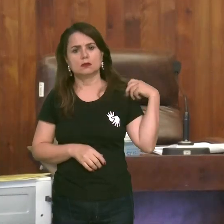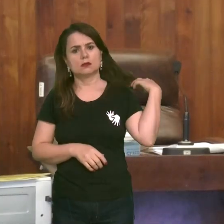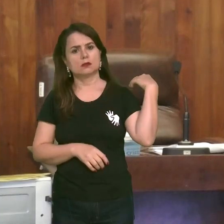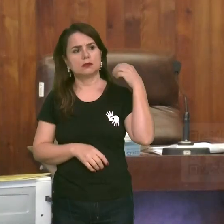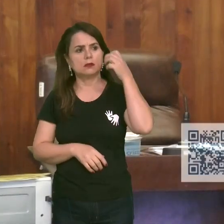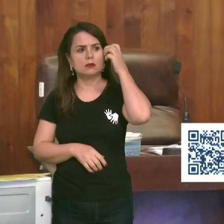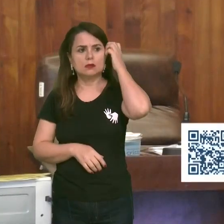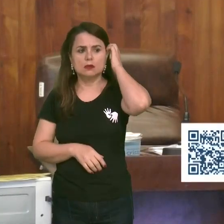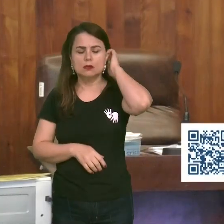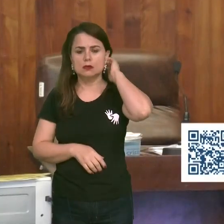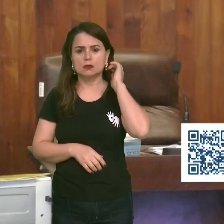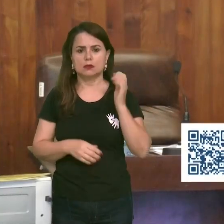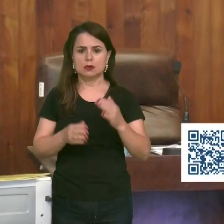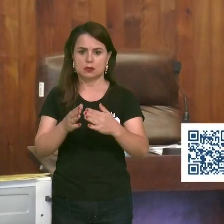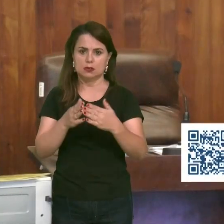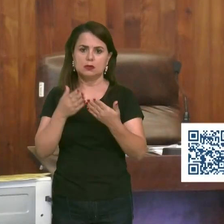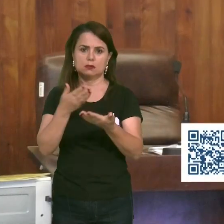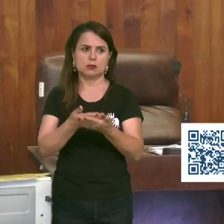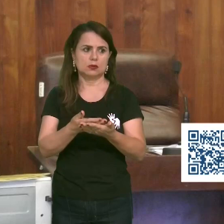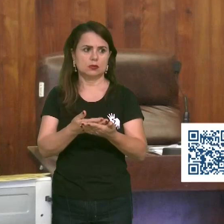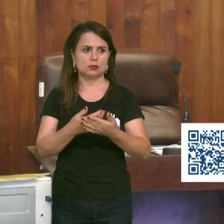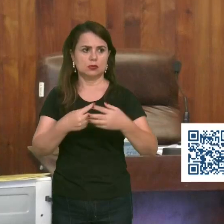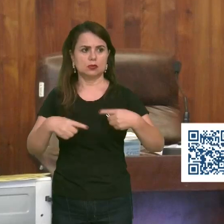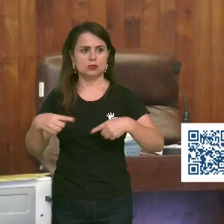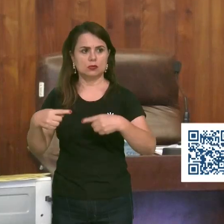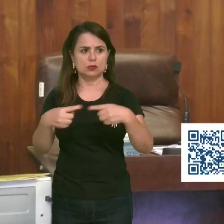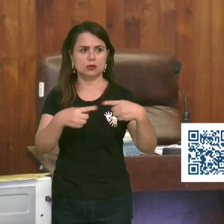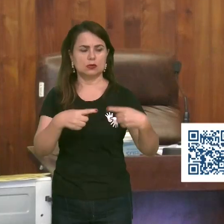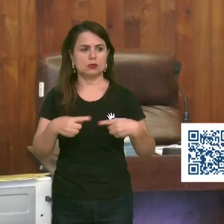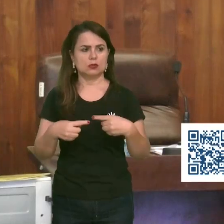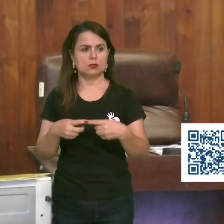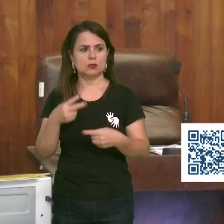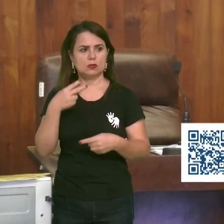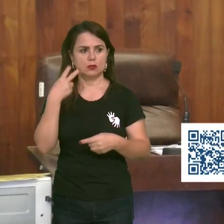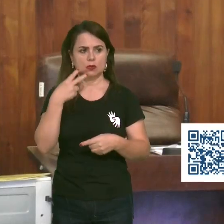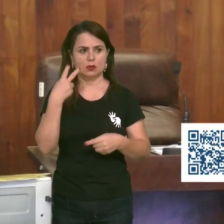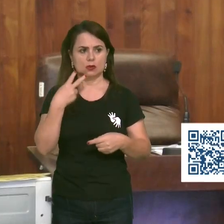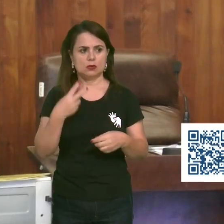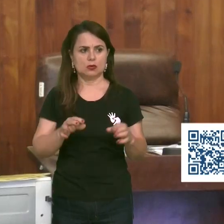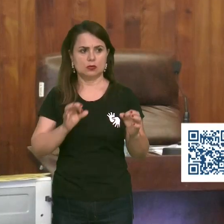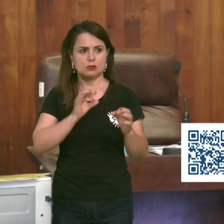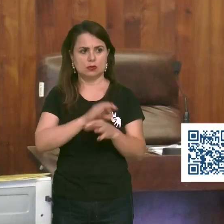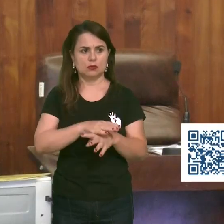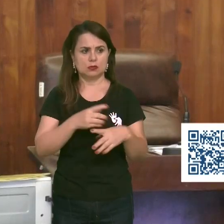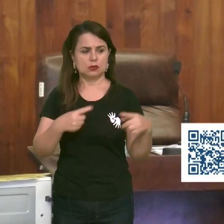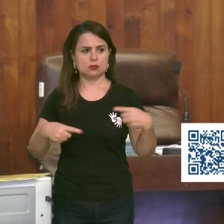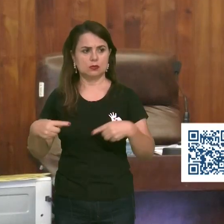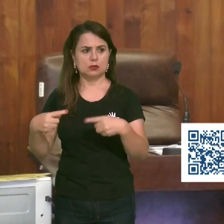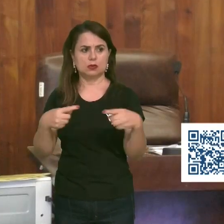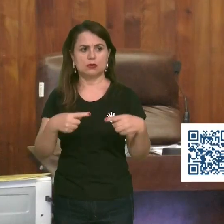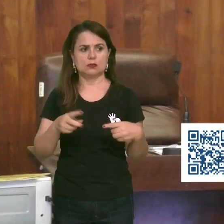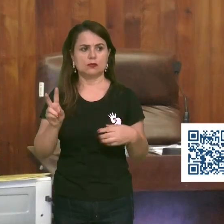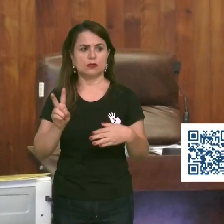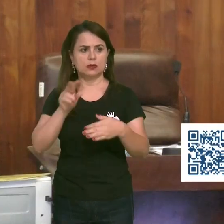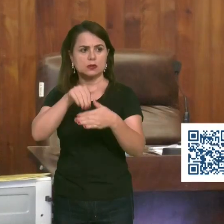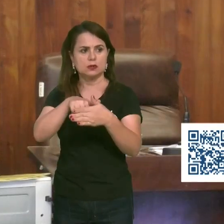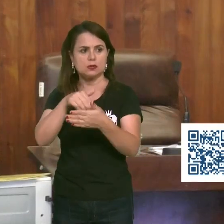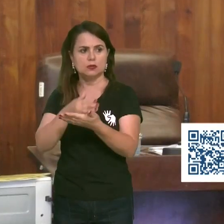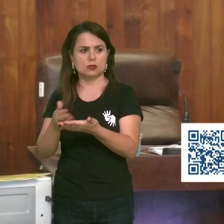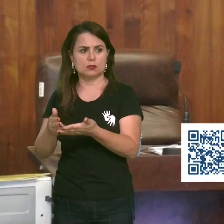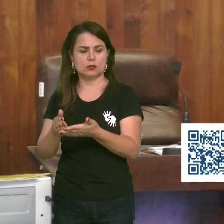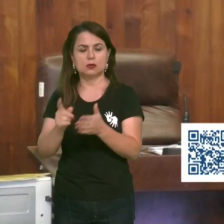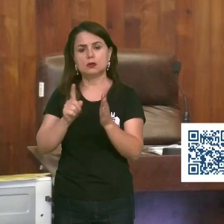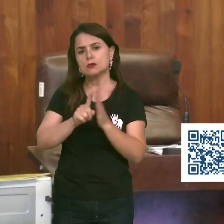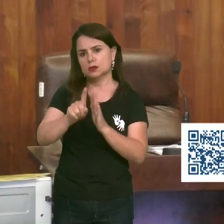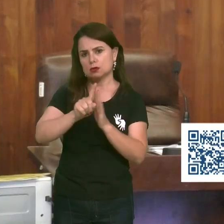requerimento Continua em discussão não havendo vereadores escritos para o debate em Serra discussão e vamos ao voto